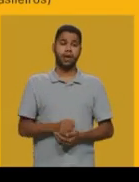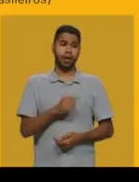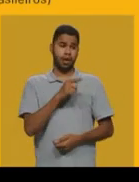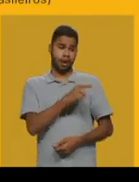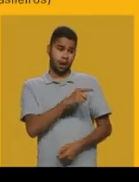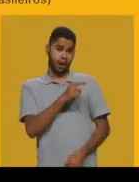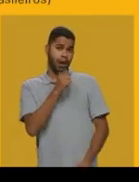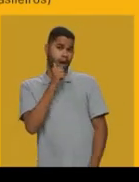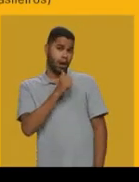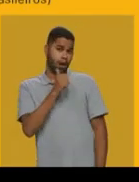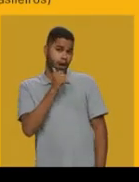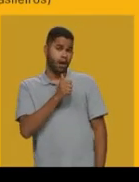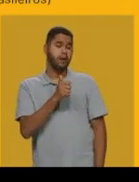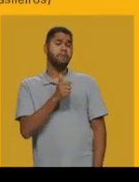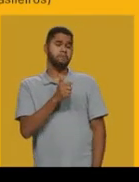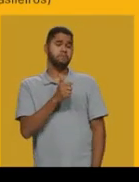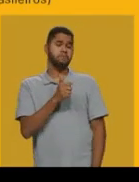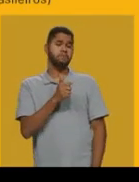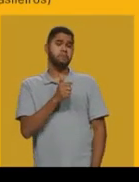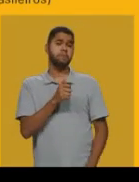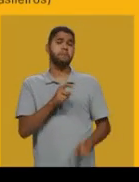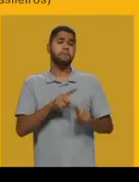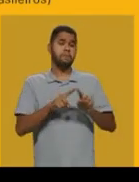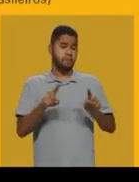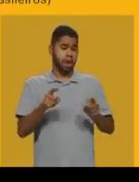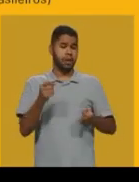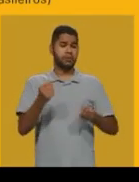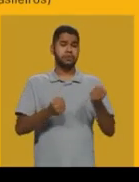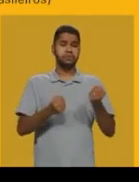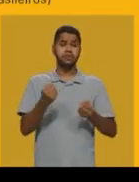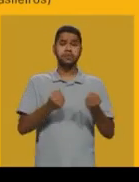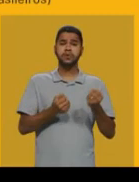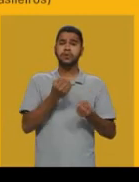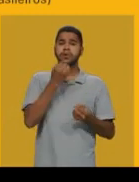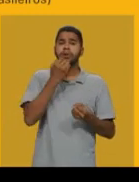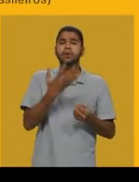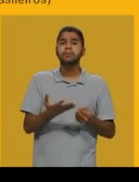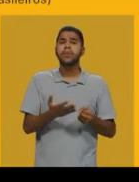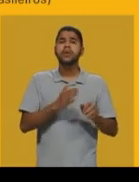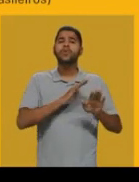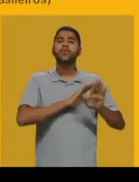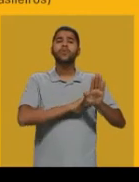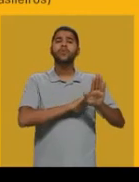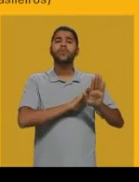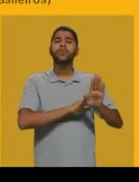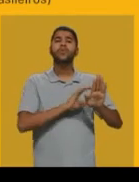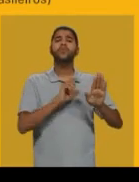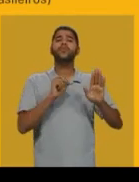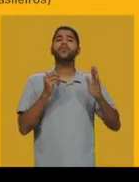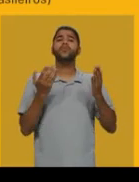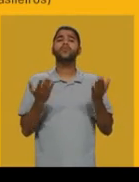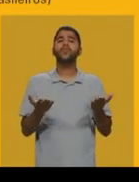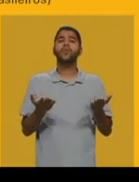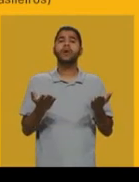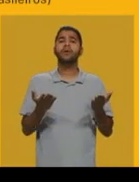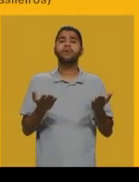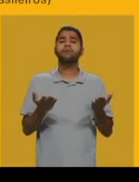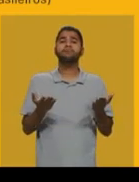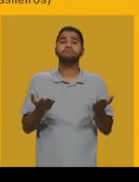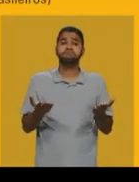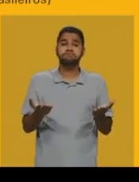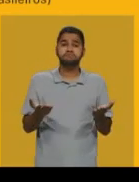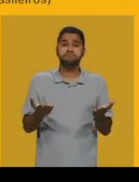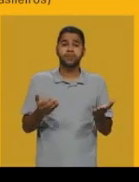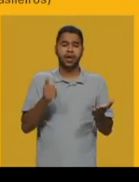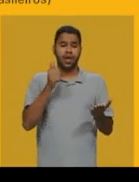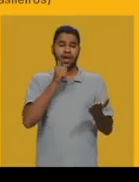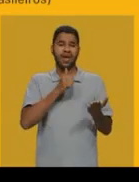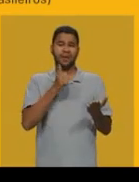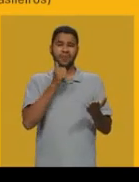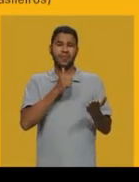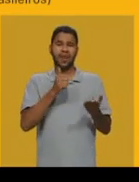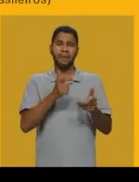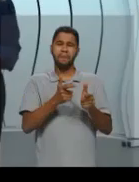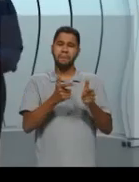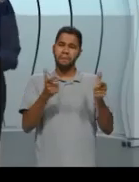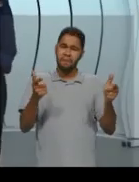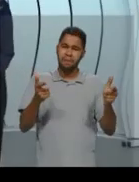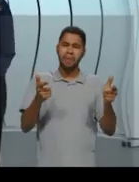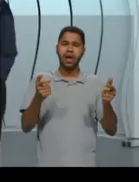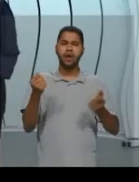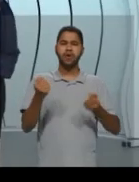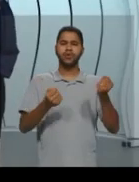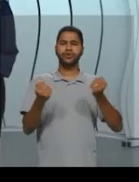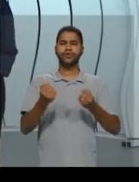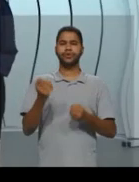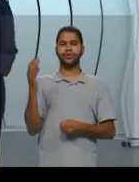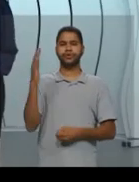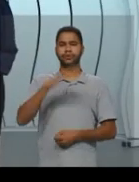mulher, mas dirige bem. Então, o que está implícito aí? Qual é o pressuposto? As mulheres dirigem mal. E por